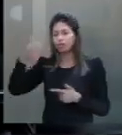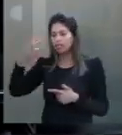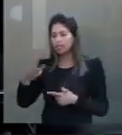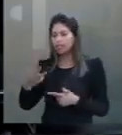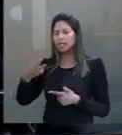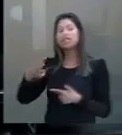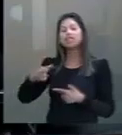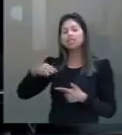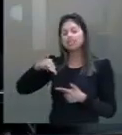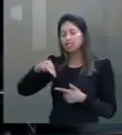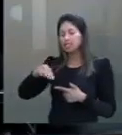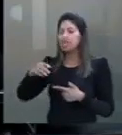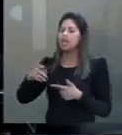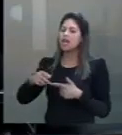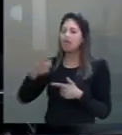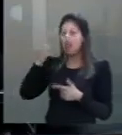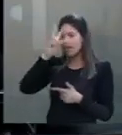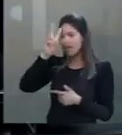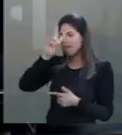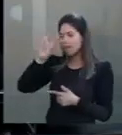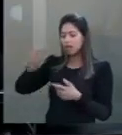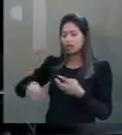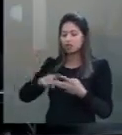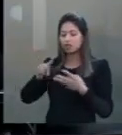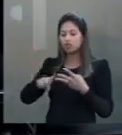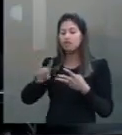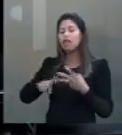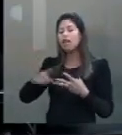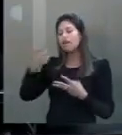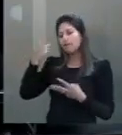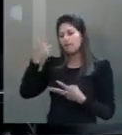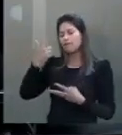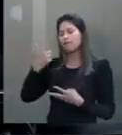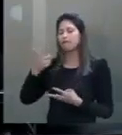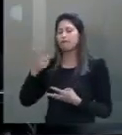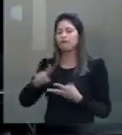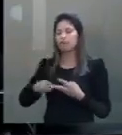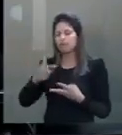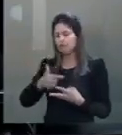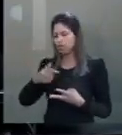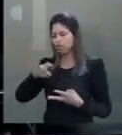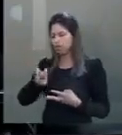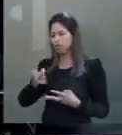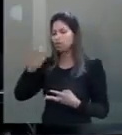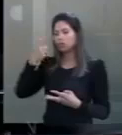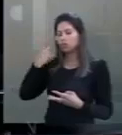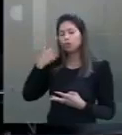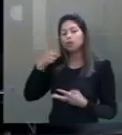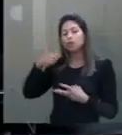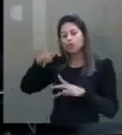Áurea. 25 de maio, Dia do Trabalhador Rural.